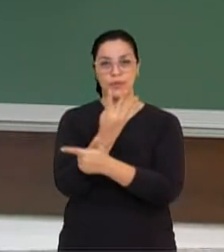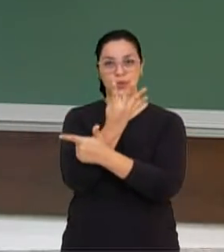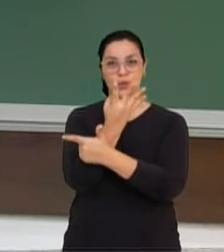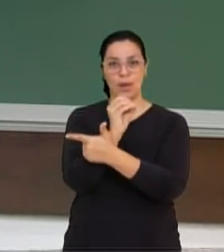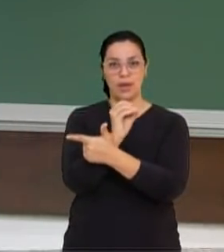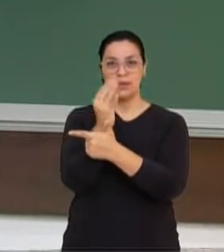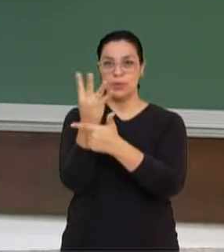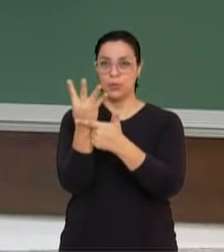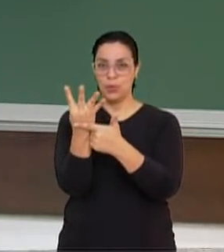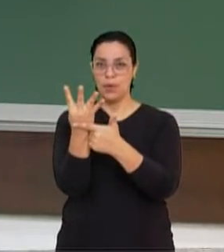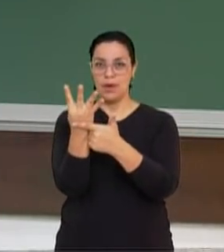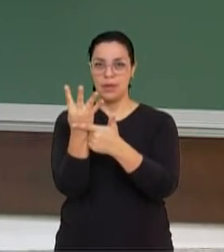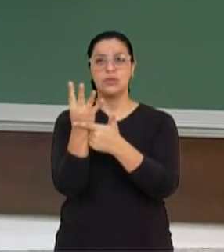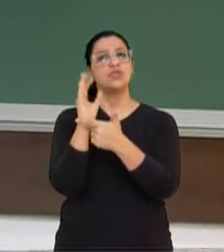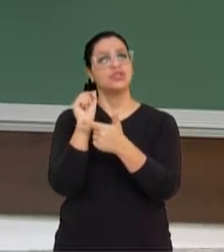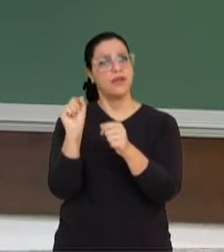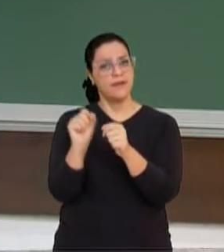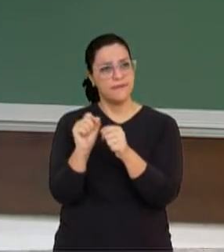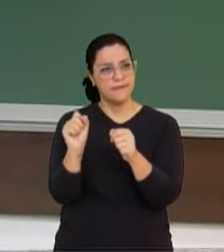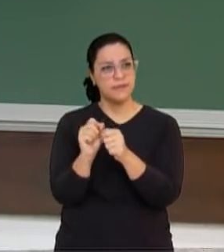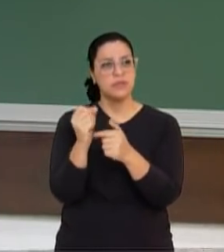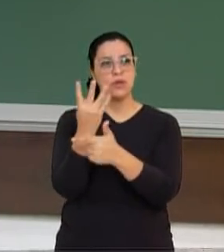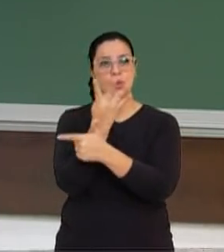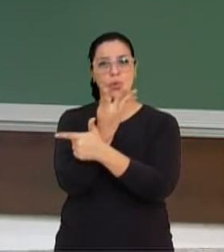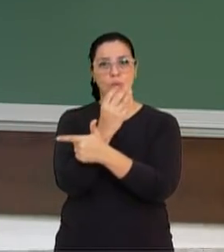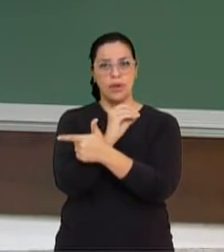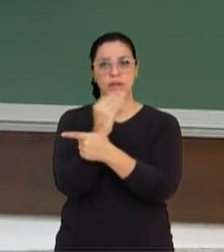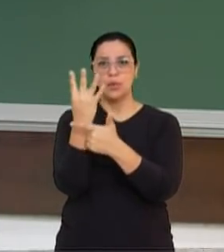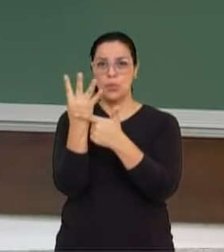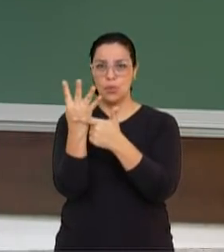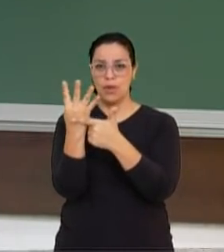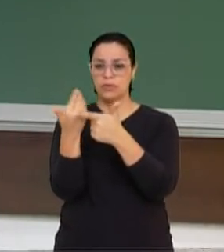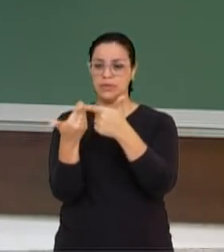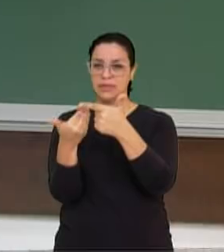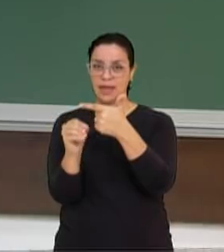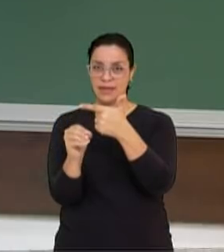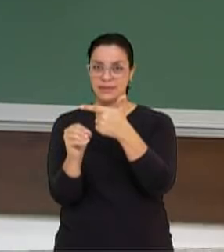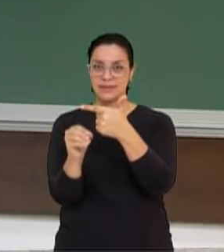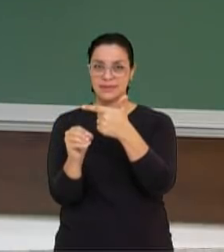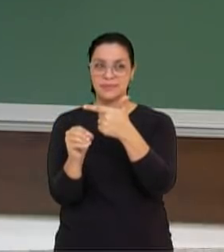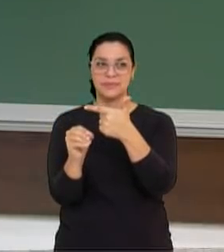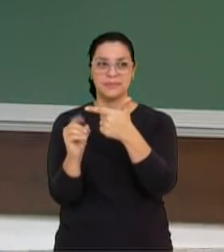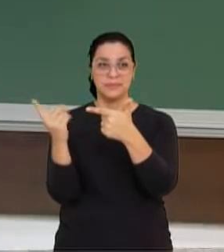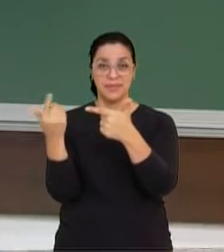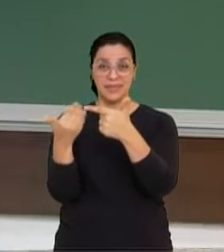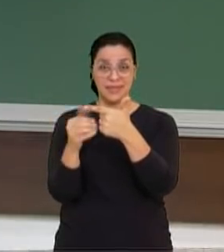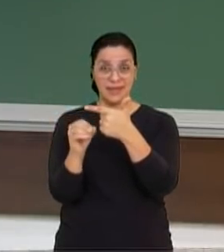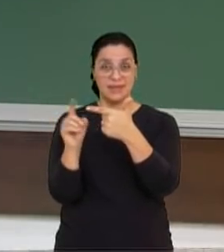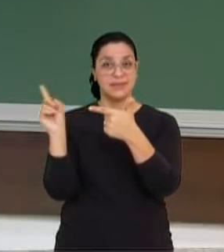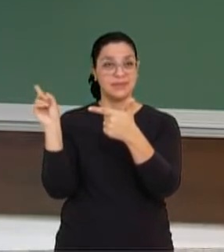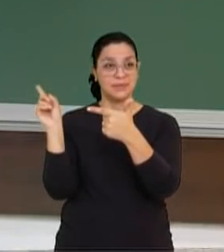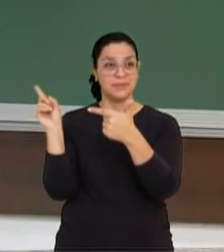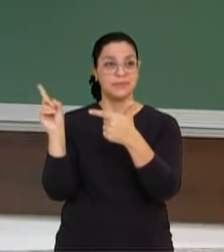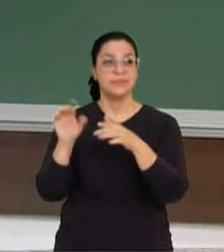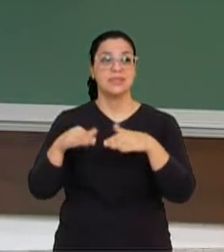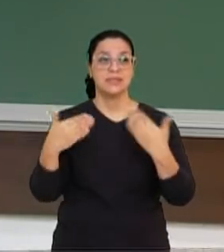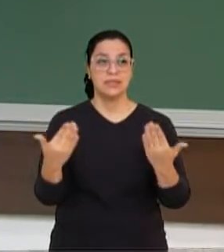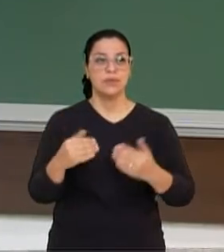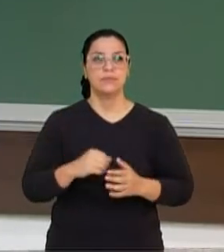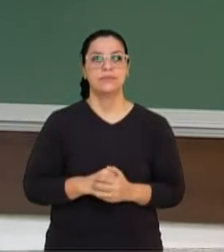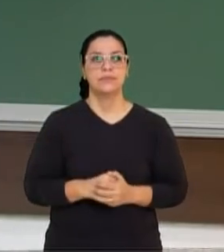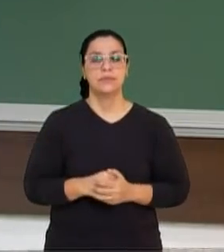divididos por 4, a professora fez essa divisão também, 40 divididos por 4 é 10, né, pessoal? Então,